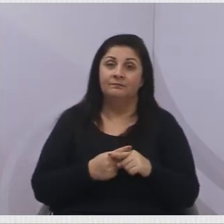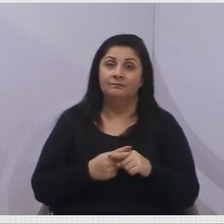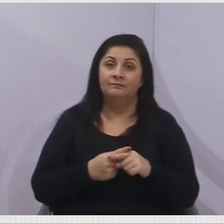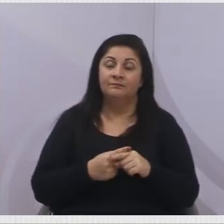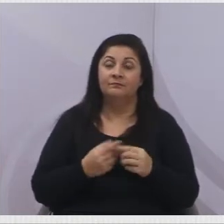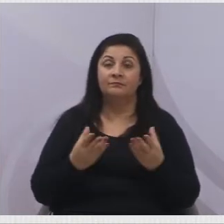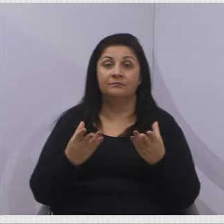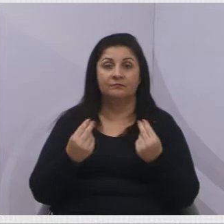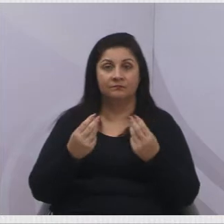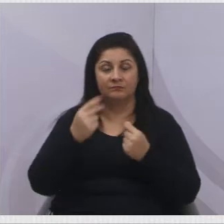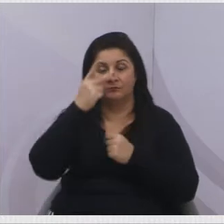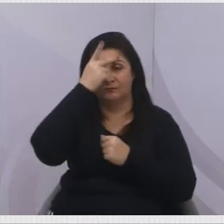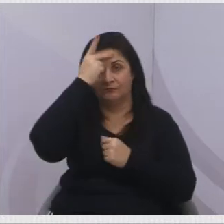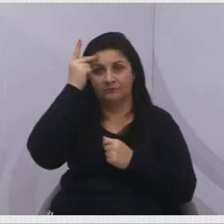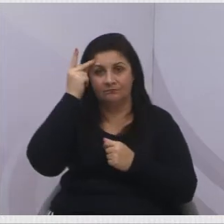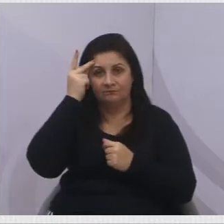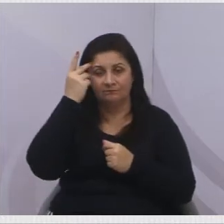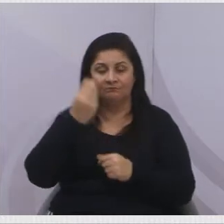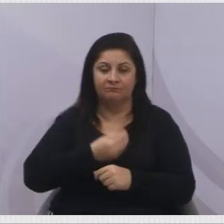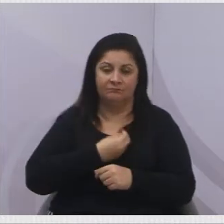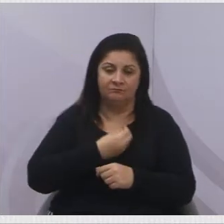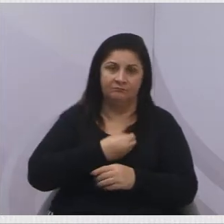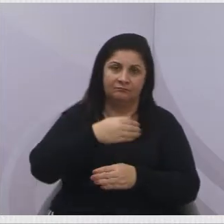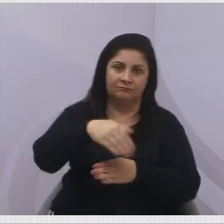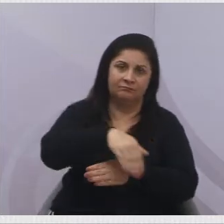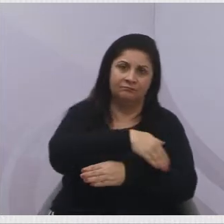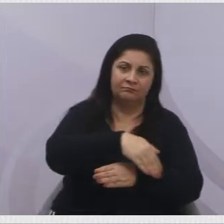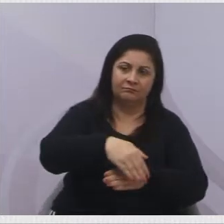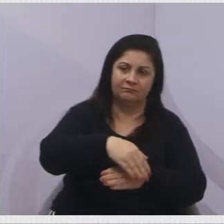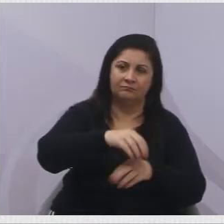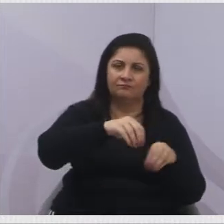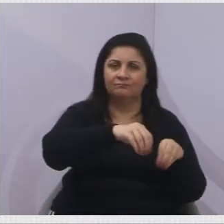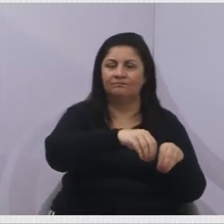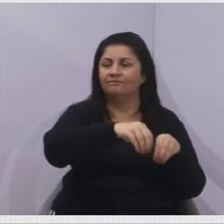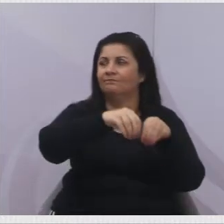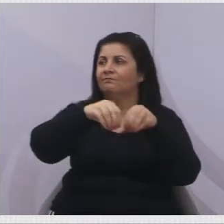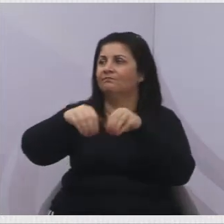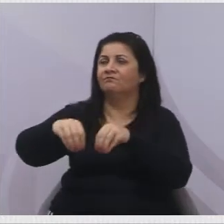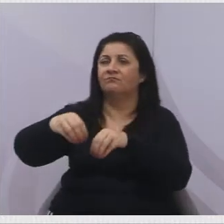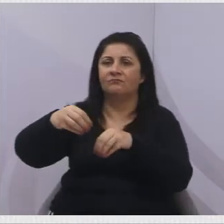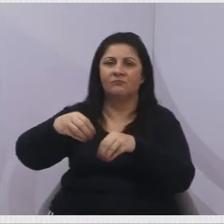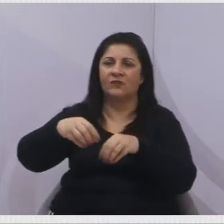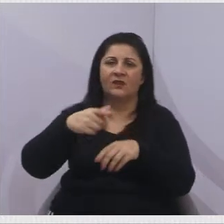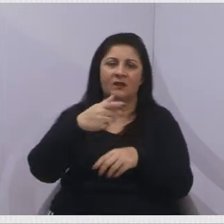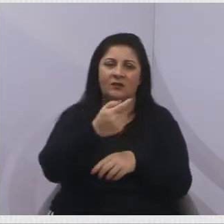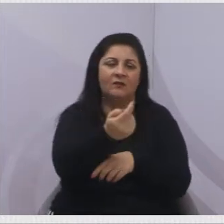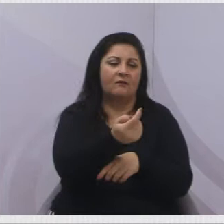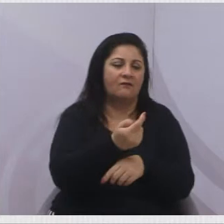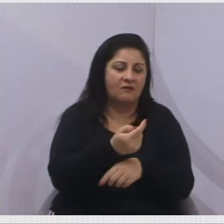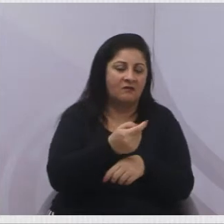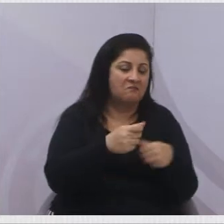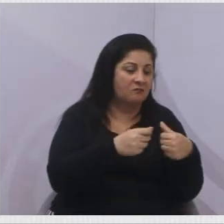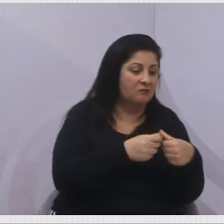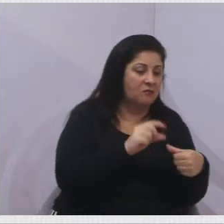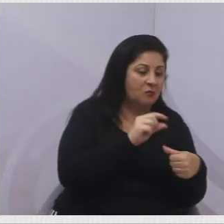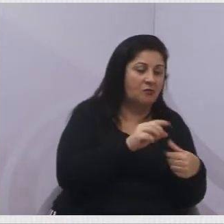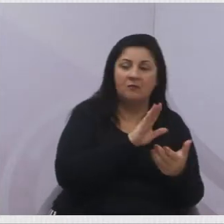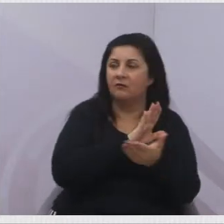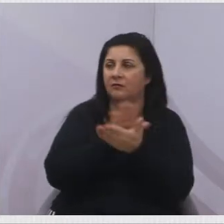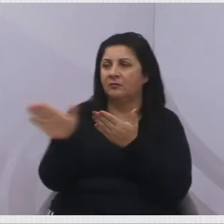muitas pessoas em situação de rua que estão de passagem por Jacareí, né? E que não permanecem aqui,